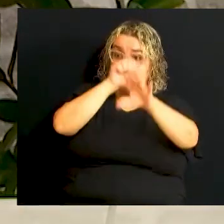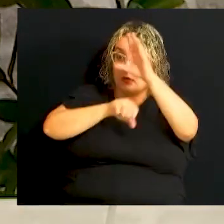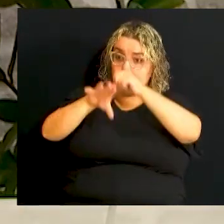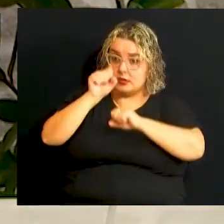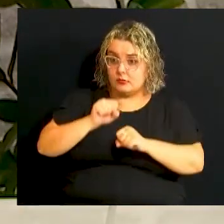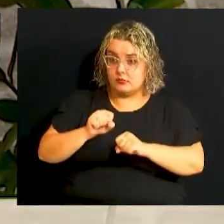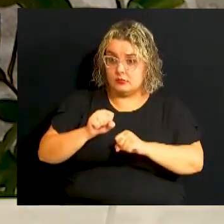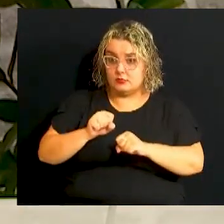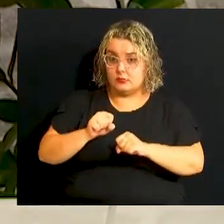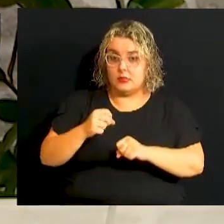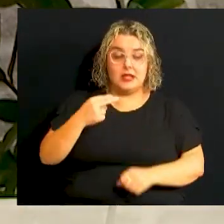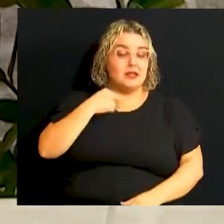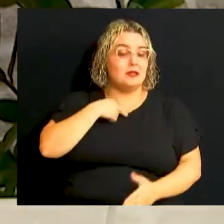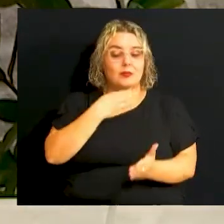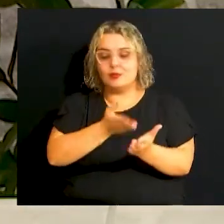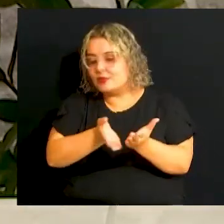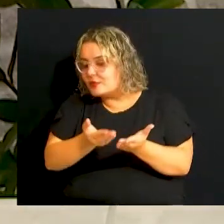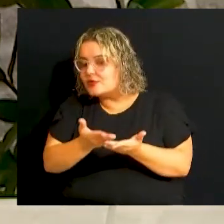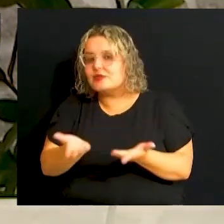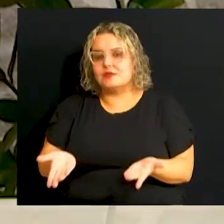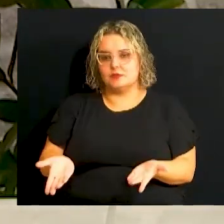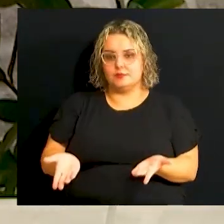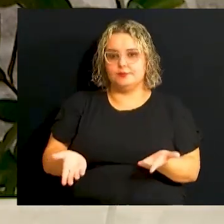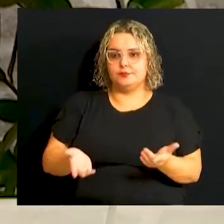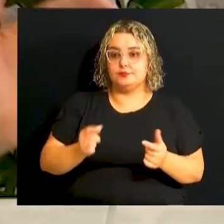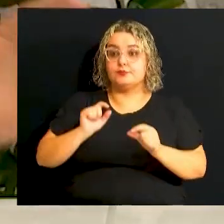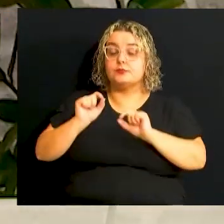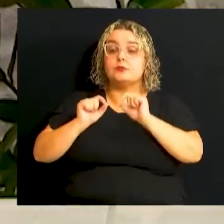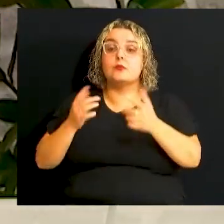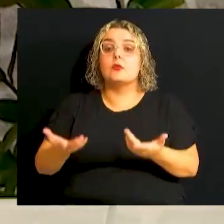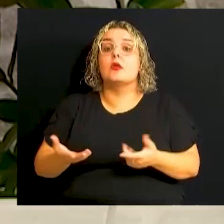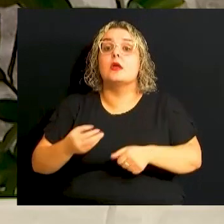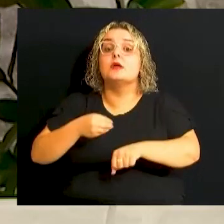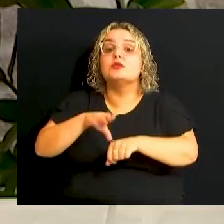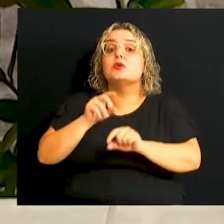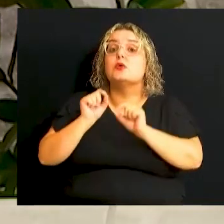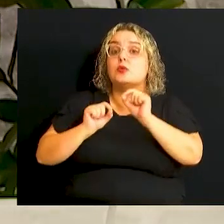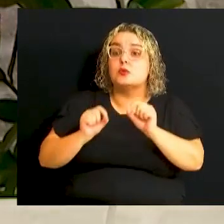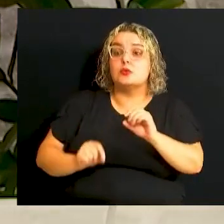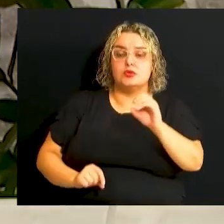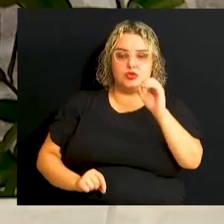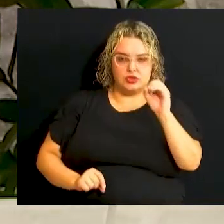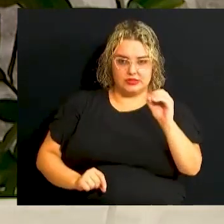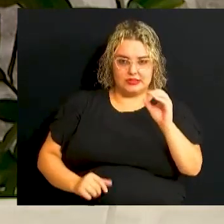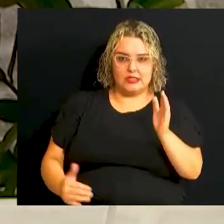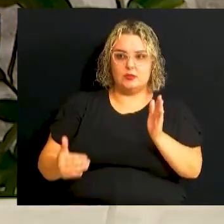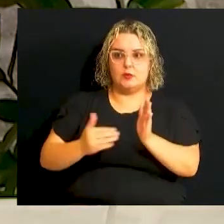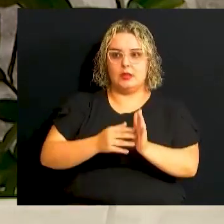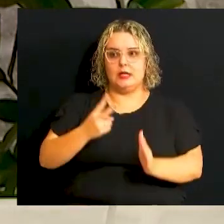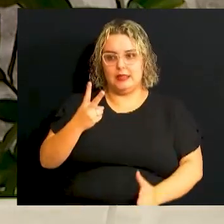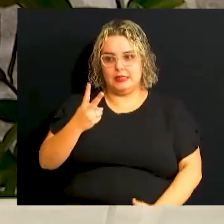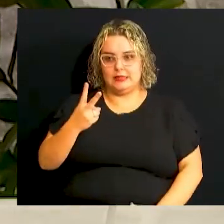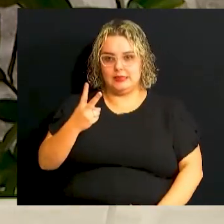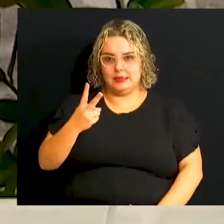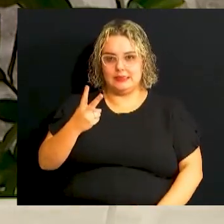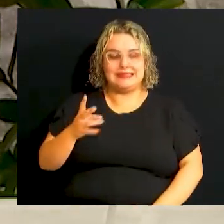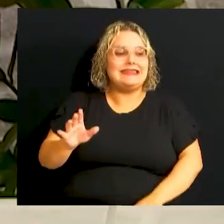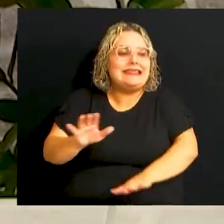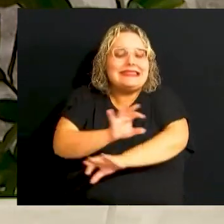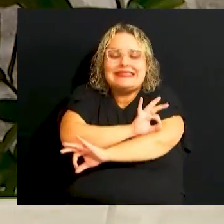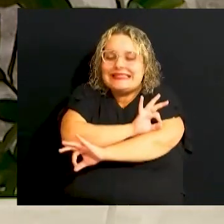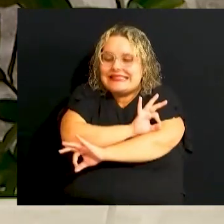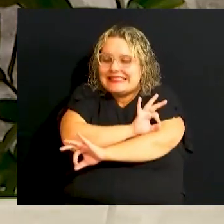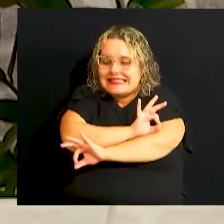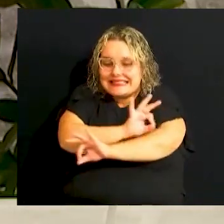está aprendendo. Não podemos fugir disso. O que é indicado é de 0 a 2 é